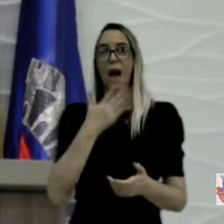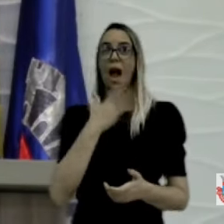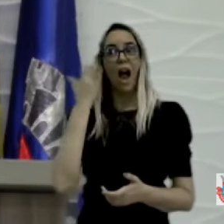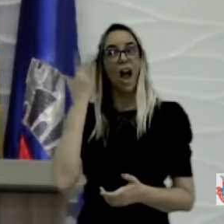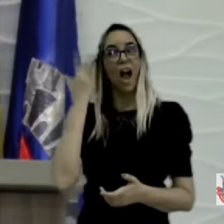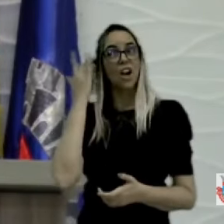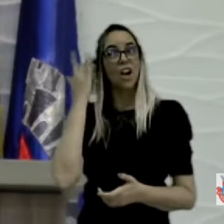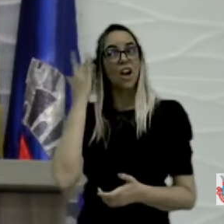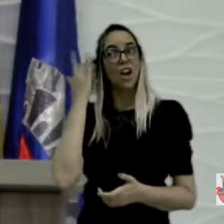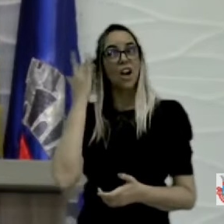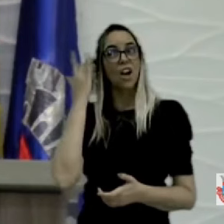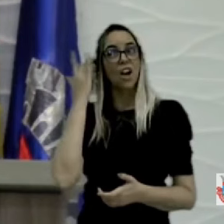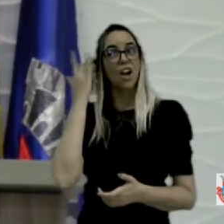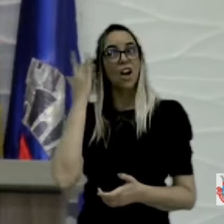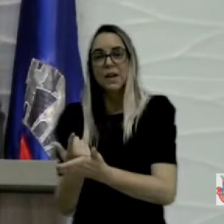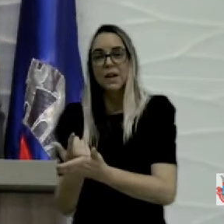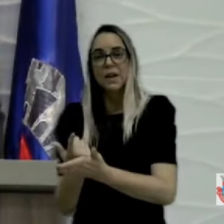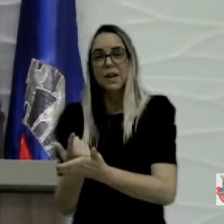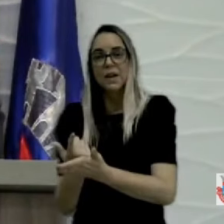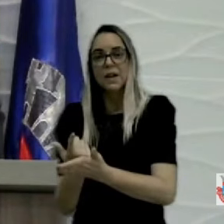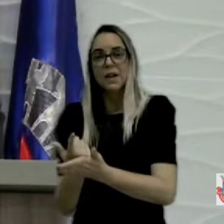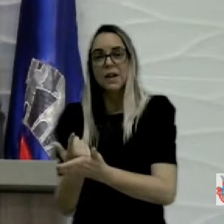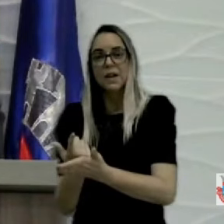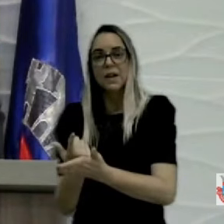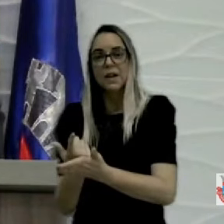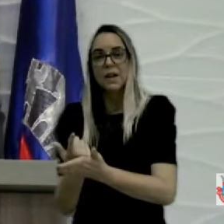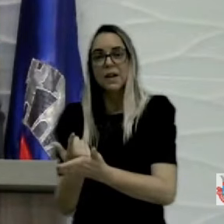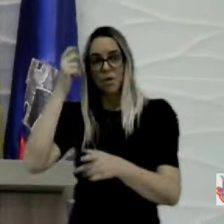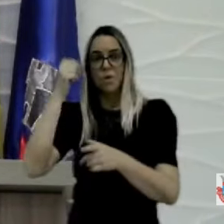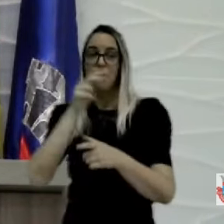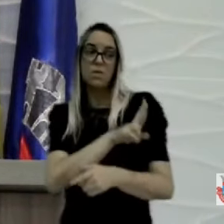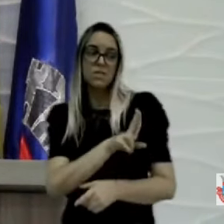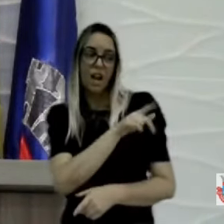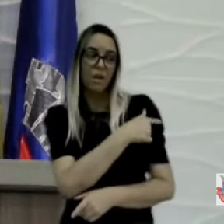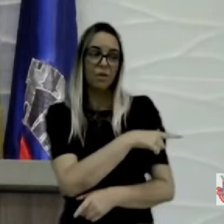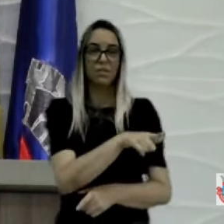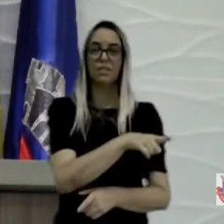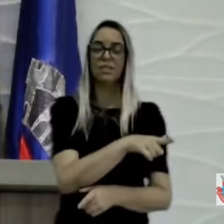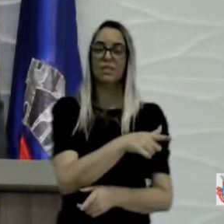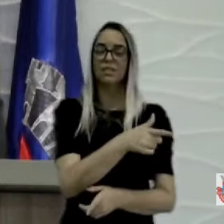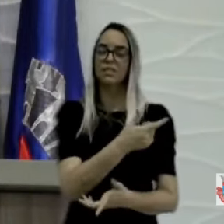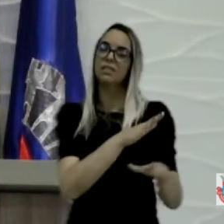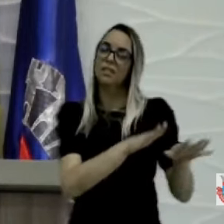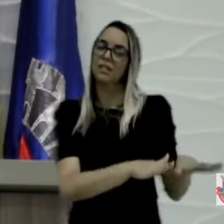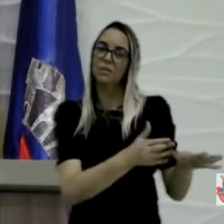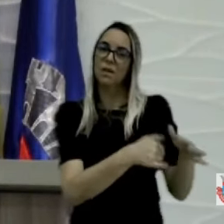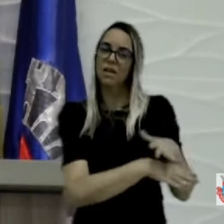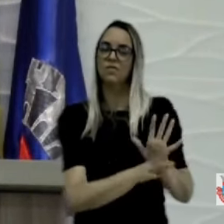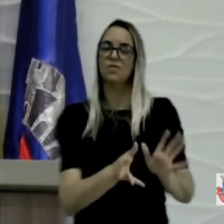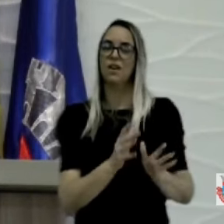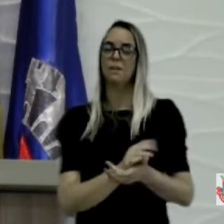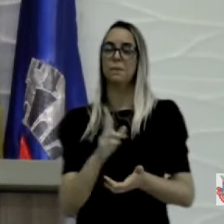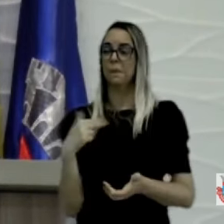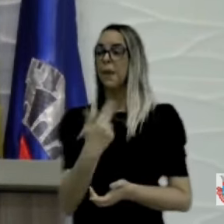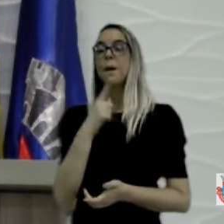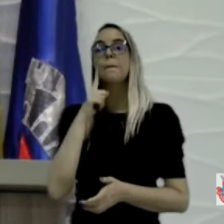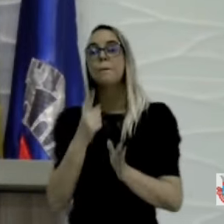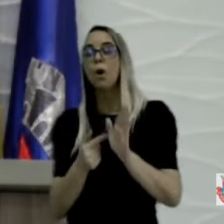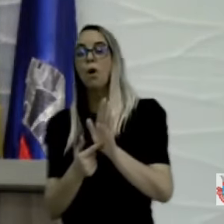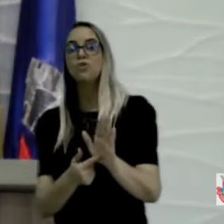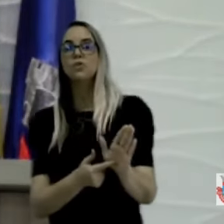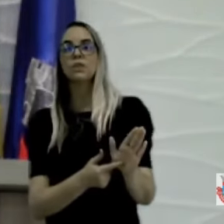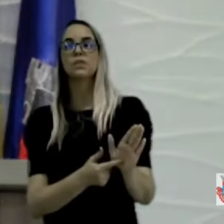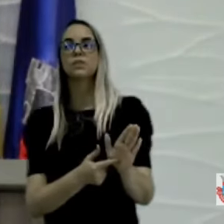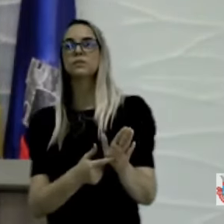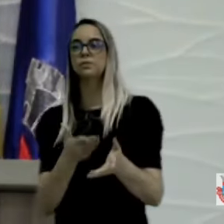de R$ 8.000 mensais, colocando um carro, do que utilizar o que o município já tem. A gente mostra essas atrocidades.